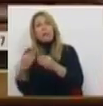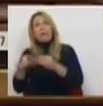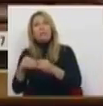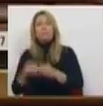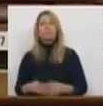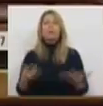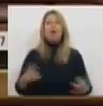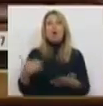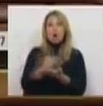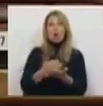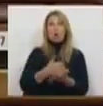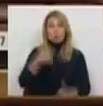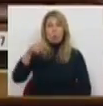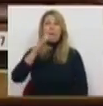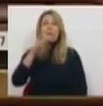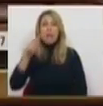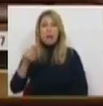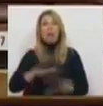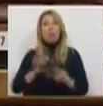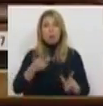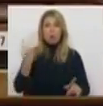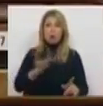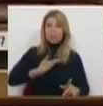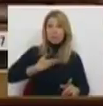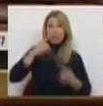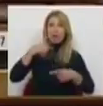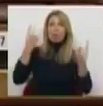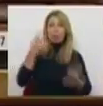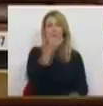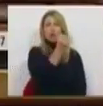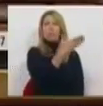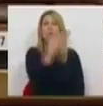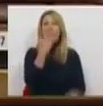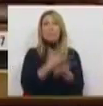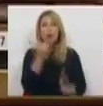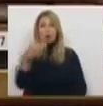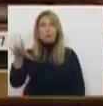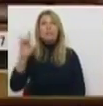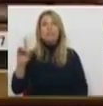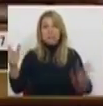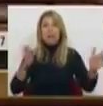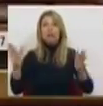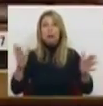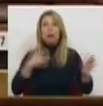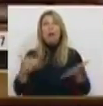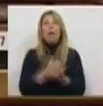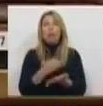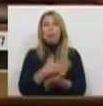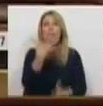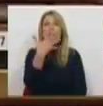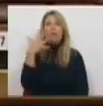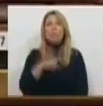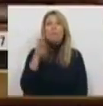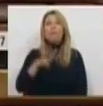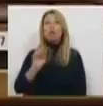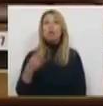do Banco Central Europeu com a nossa dívida pública entre 2011 e 2016 foram mais de 5 mil milhões